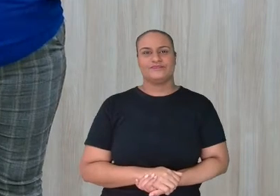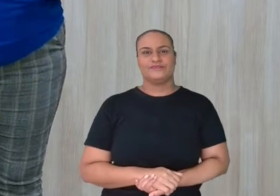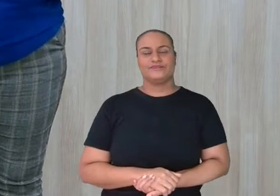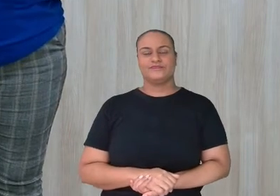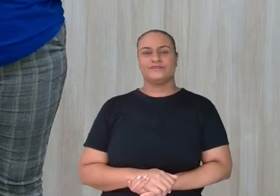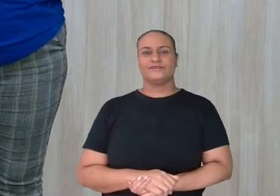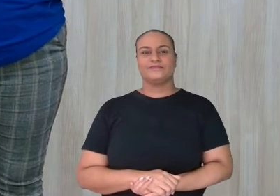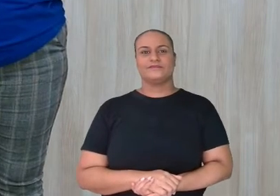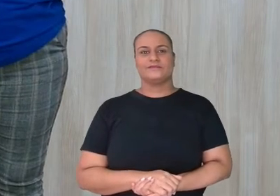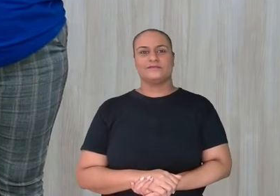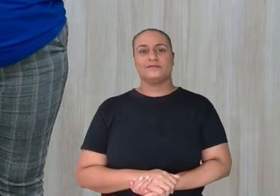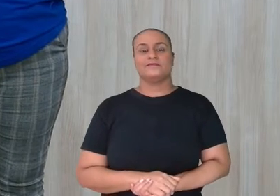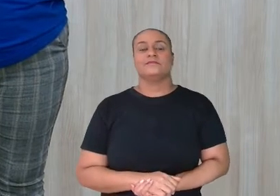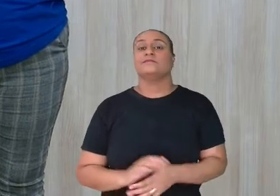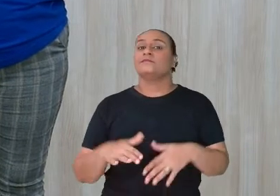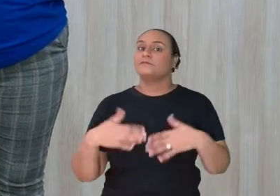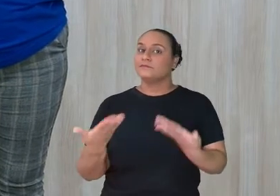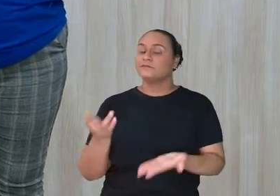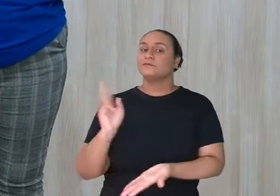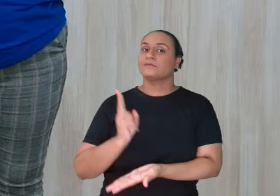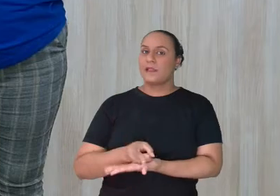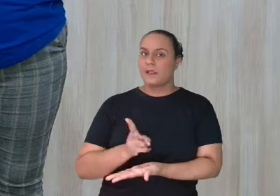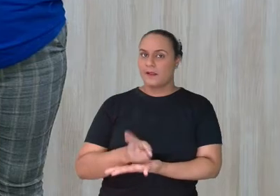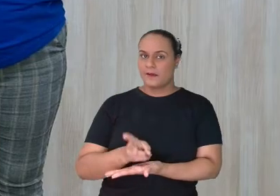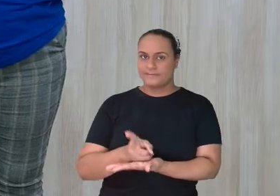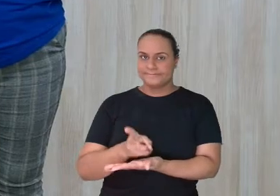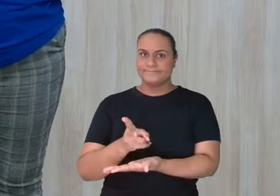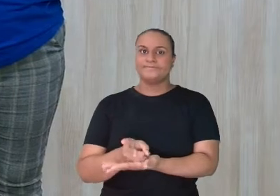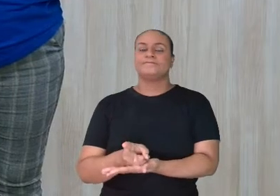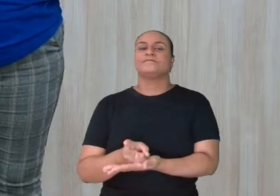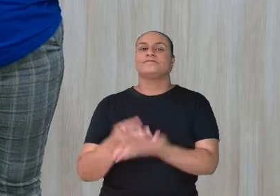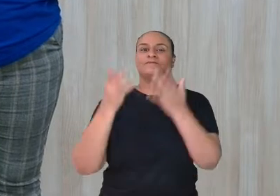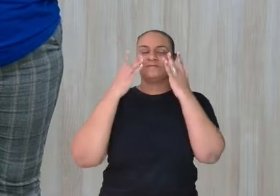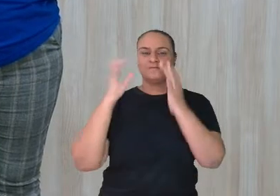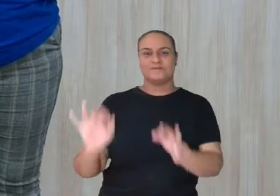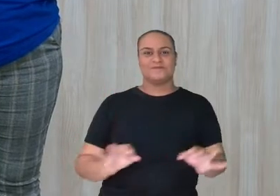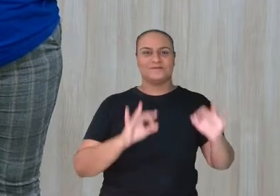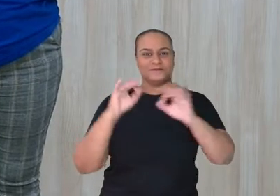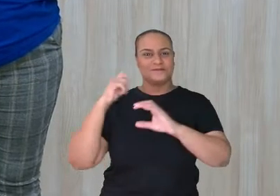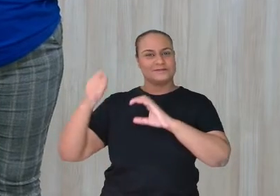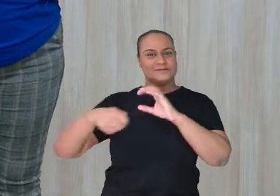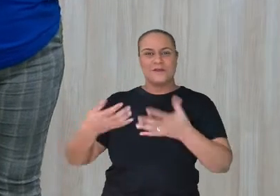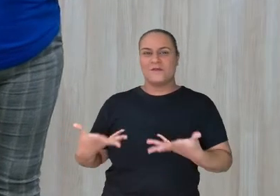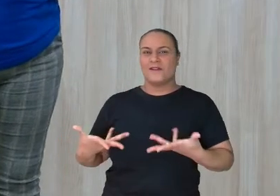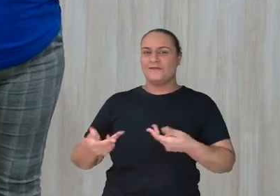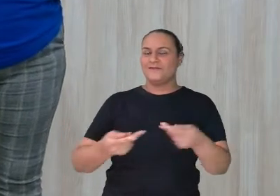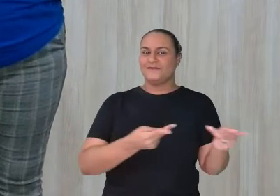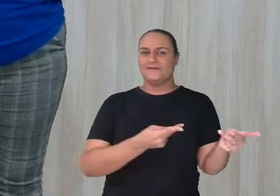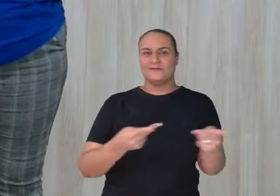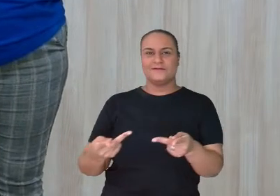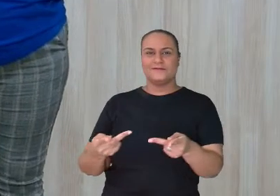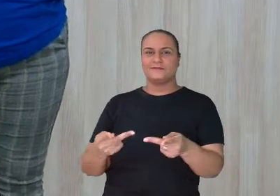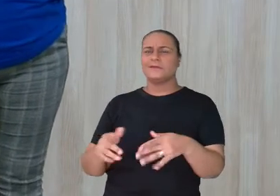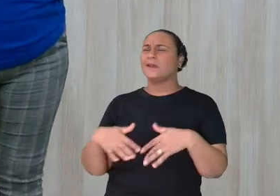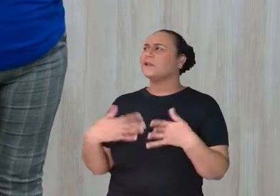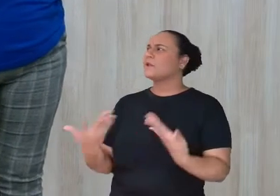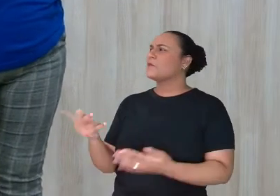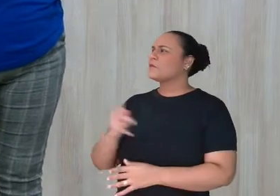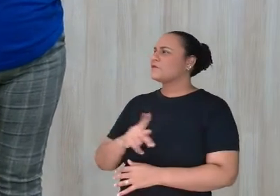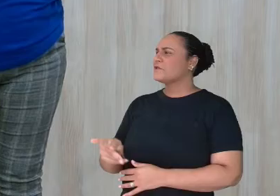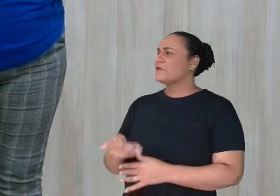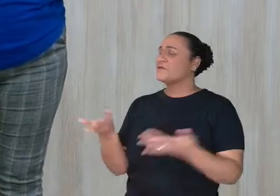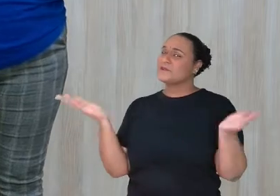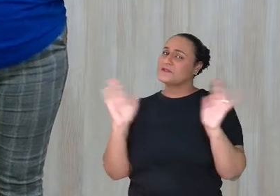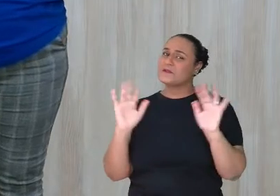Aí, gente, a gente vai continuar, tá? Vendo esse vídeo. Foi maravilhosa essa visita. Gine, vamos nos despedir